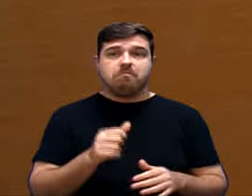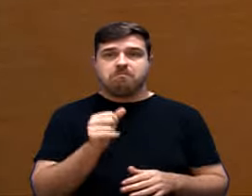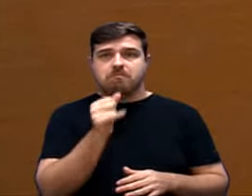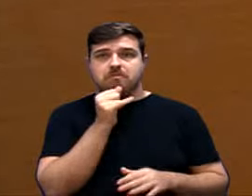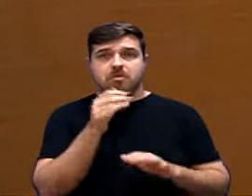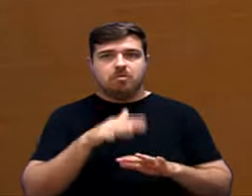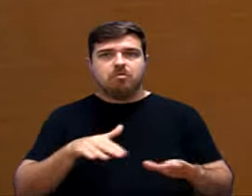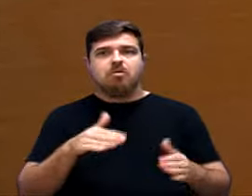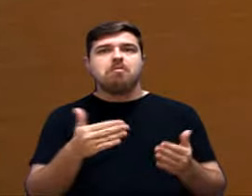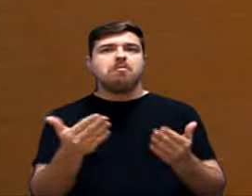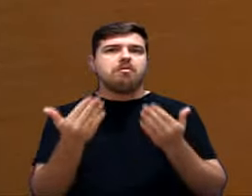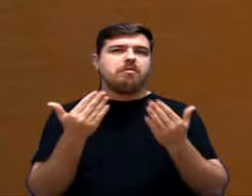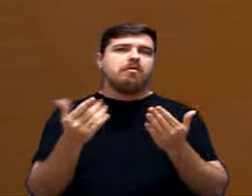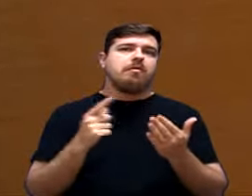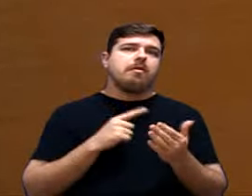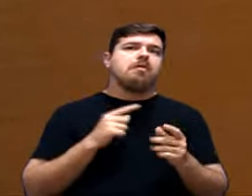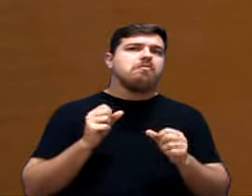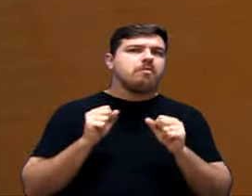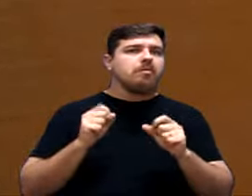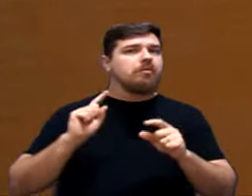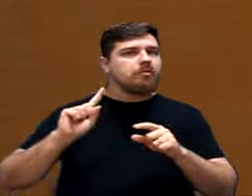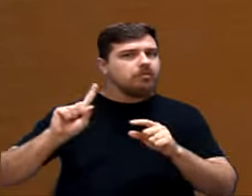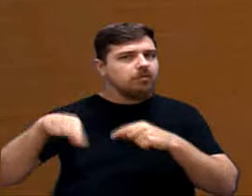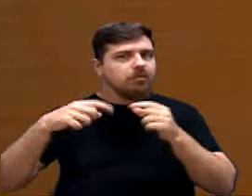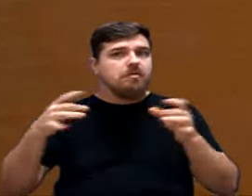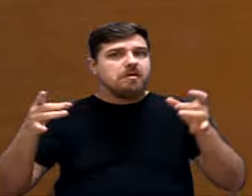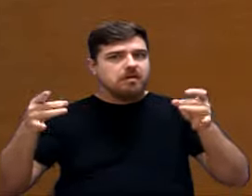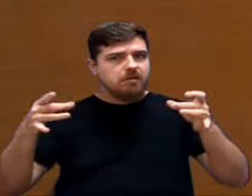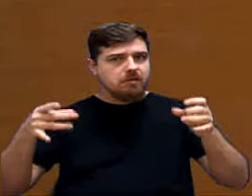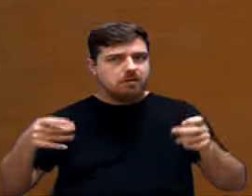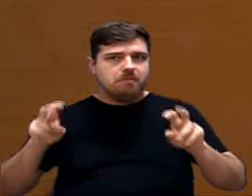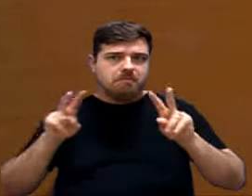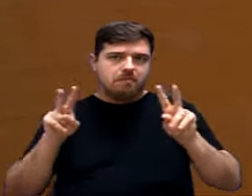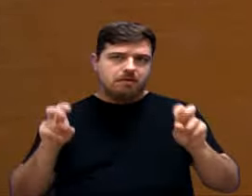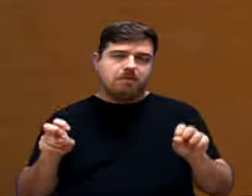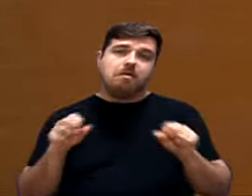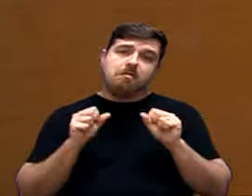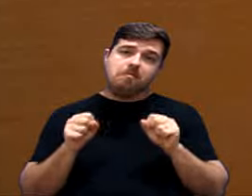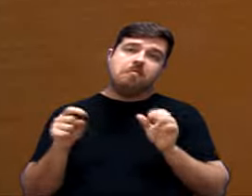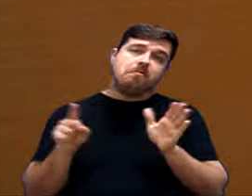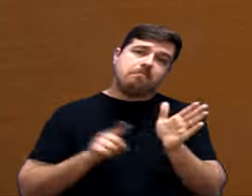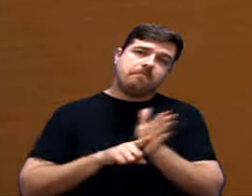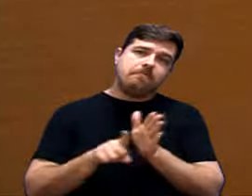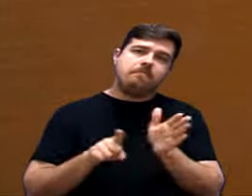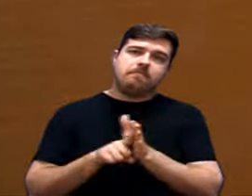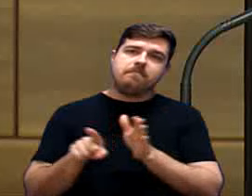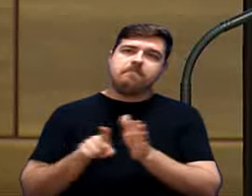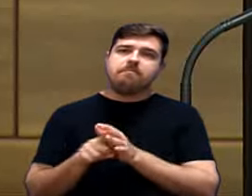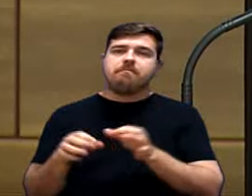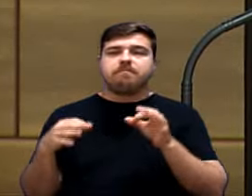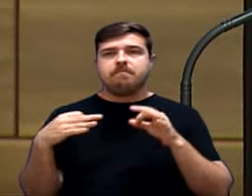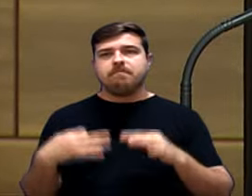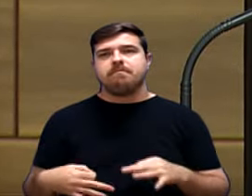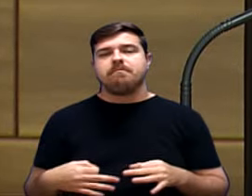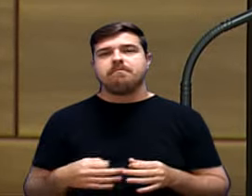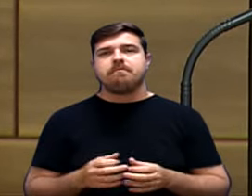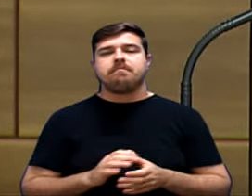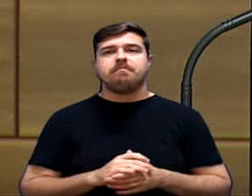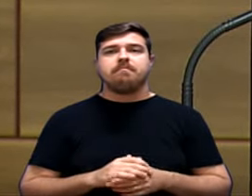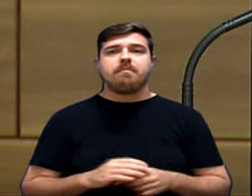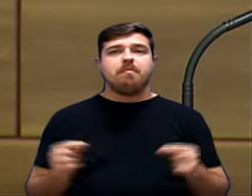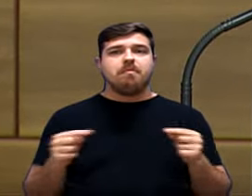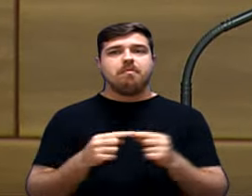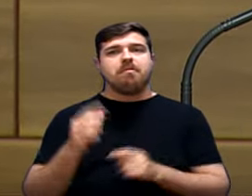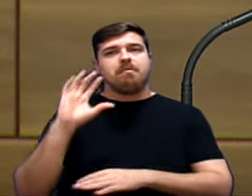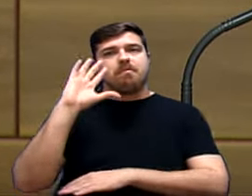vão ser esclarecidas nos planos temáticos nos planos né lá do do de saneamento no de na atualização do plano diretor ambiental